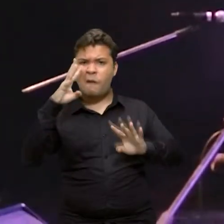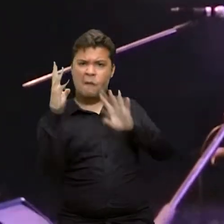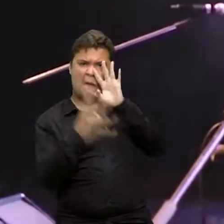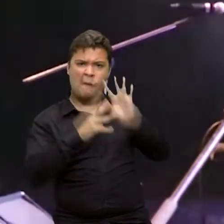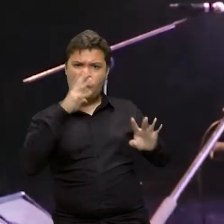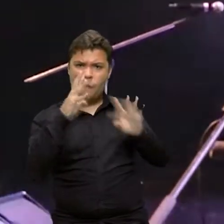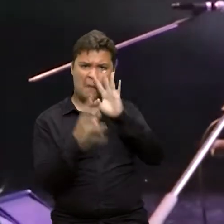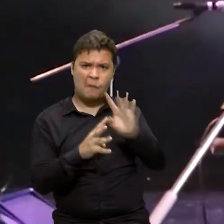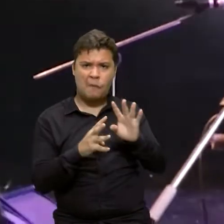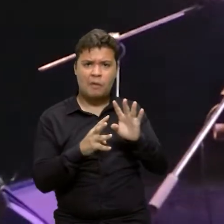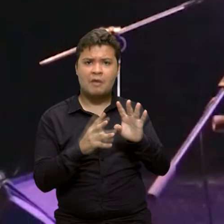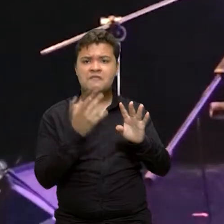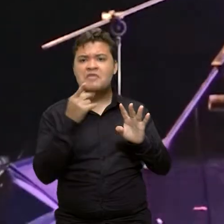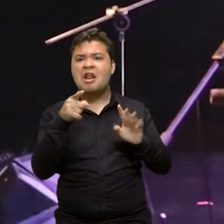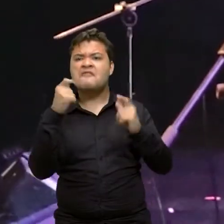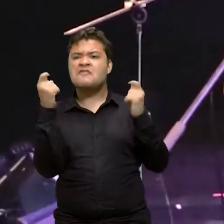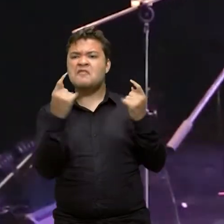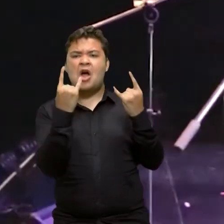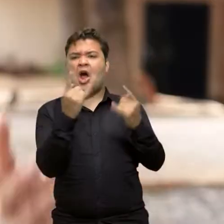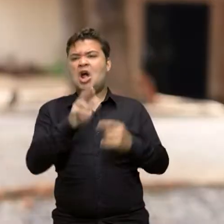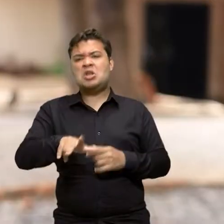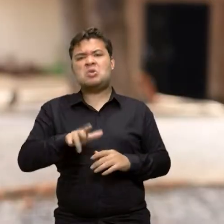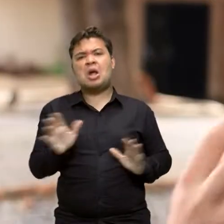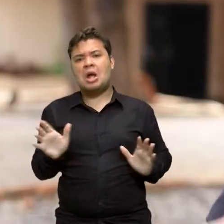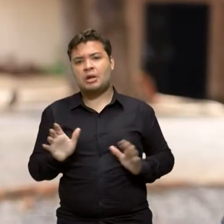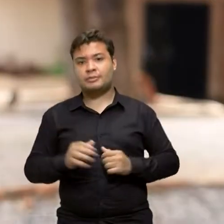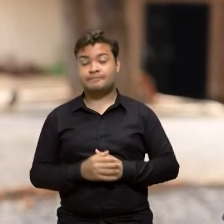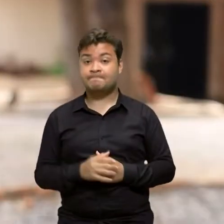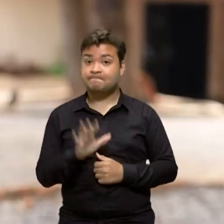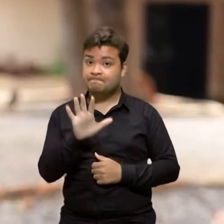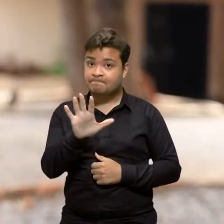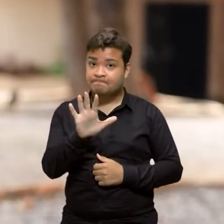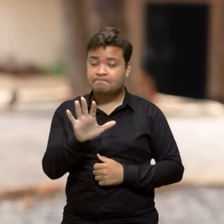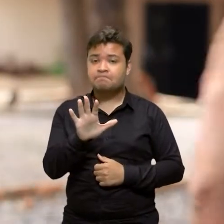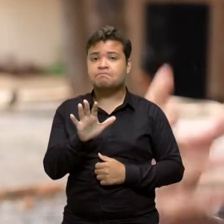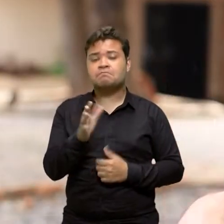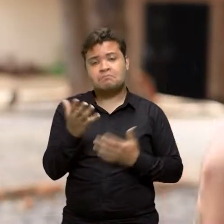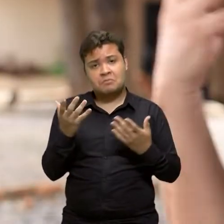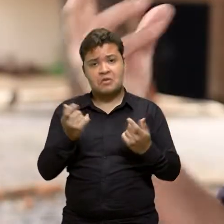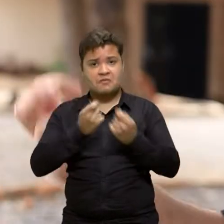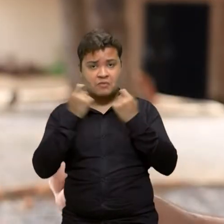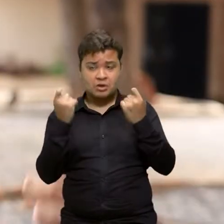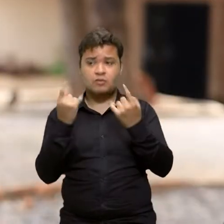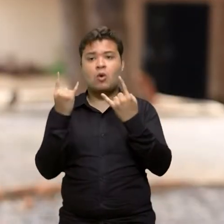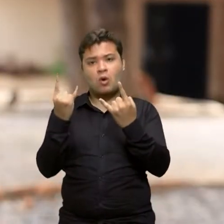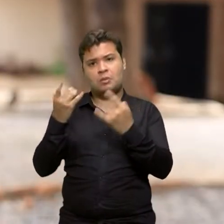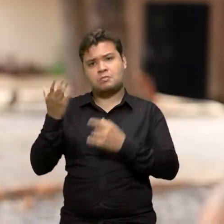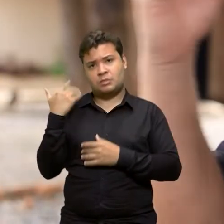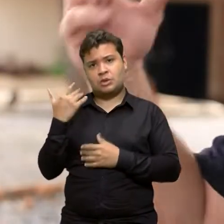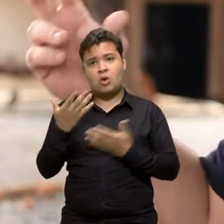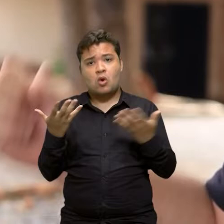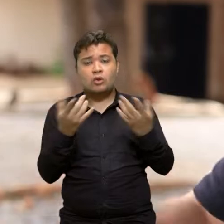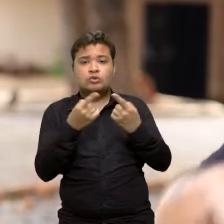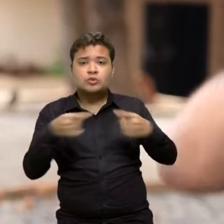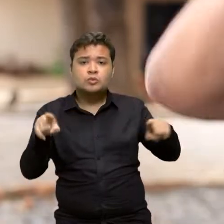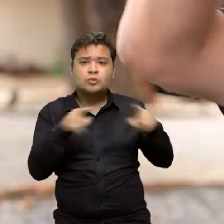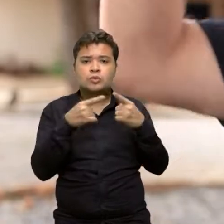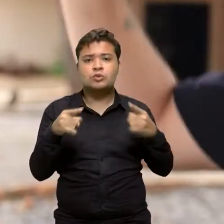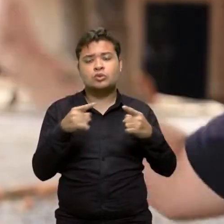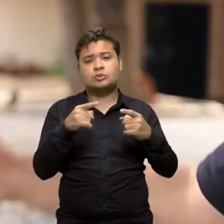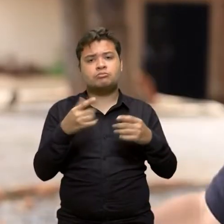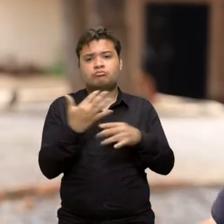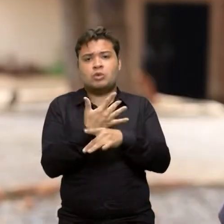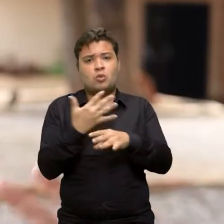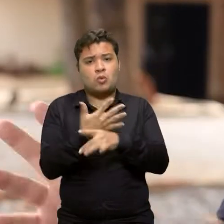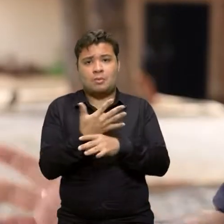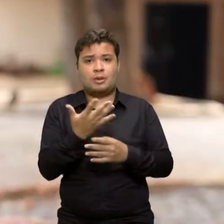que não são mais festivais de rock? A gente é um festival que veio do rock, mas eu acredito que hoje o rock é música urbana e eu acho a Pablo Vittar mais roqueira que